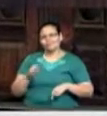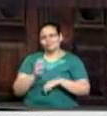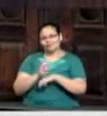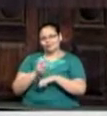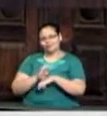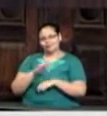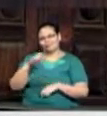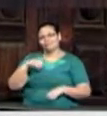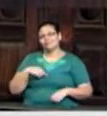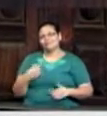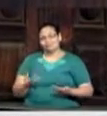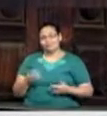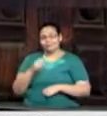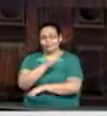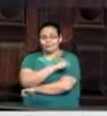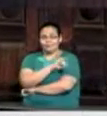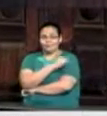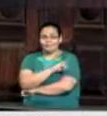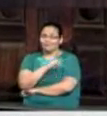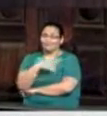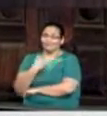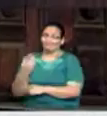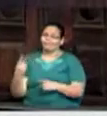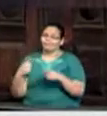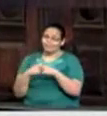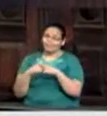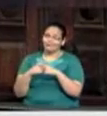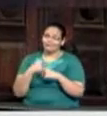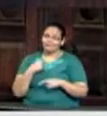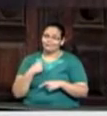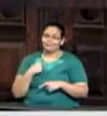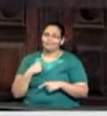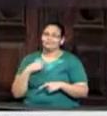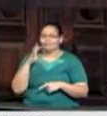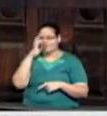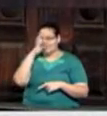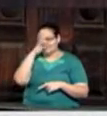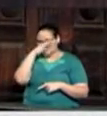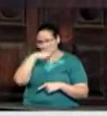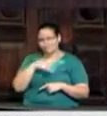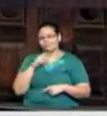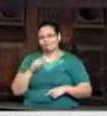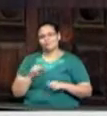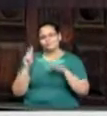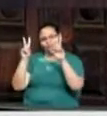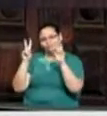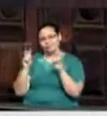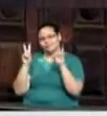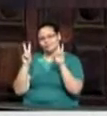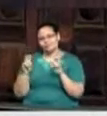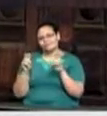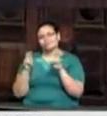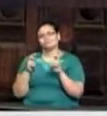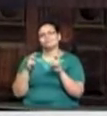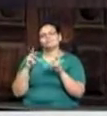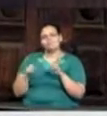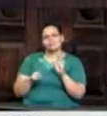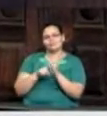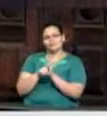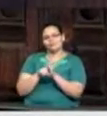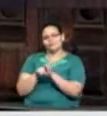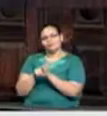Ao contrário, tenho insistido na tese, na análise,